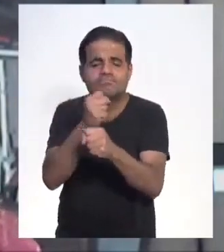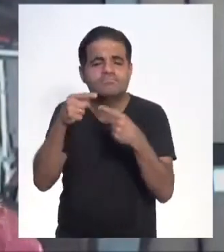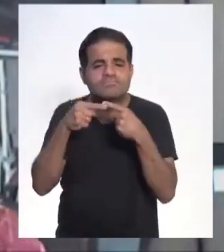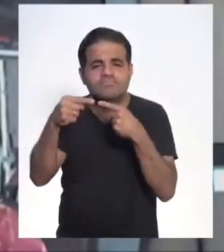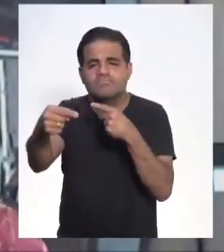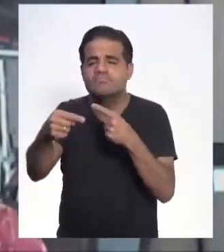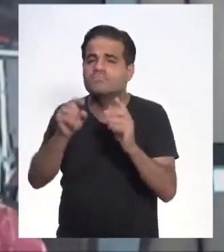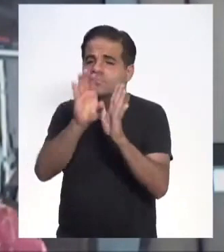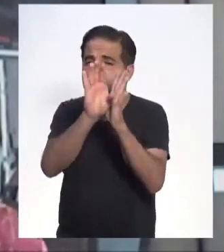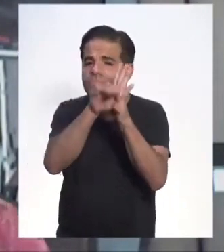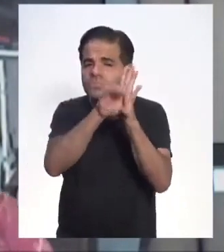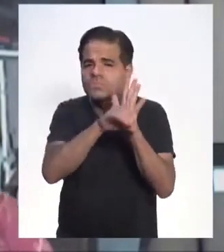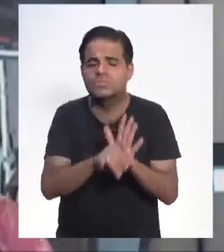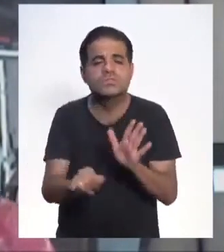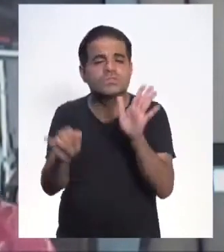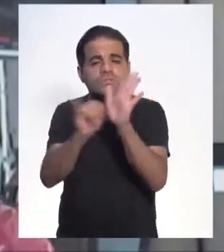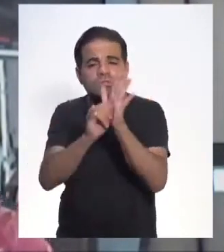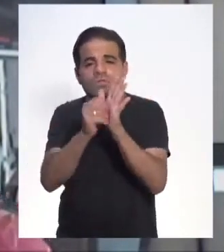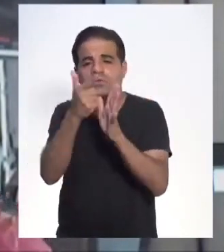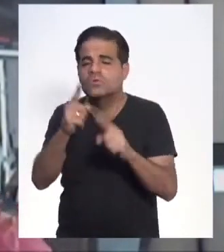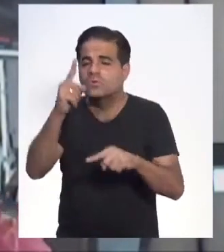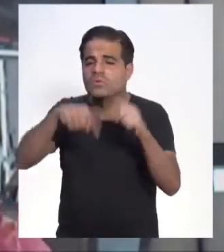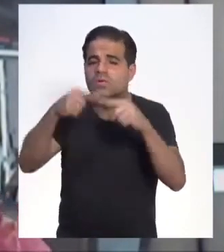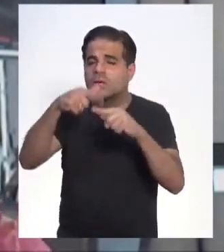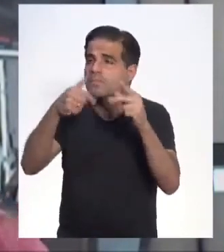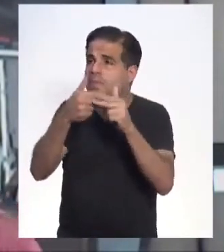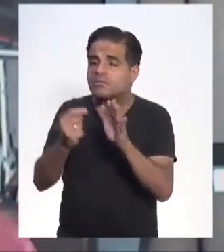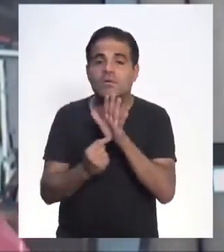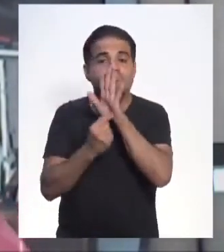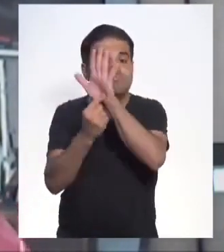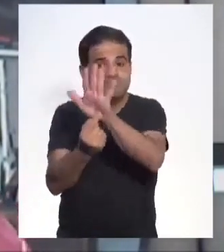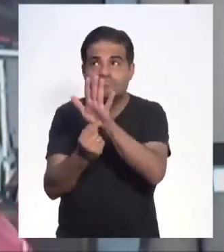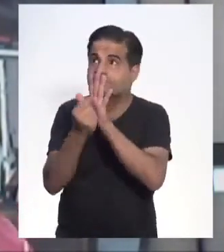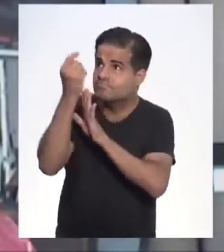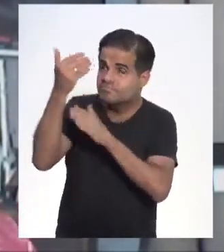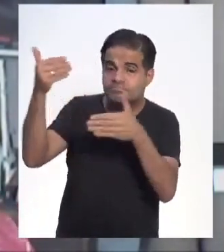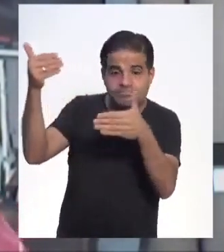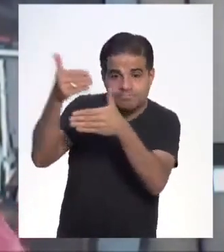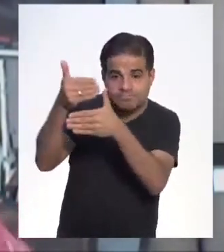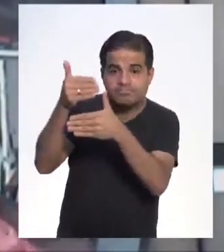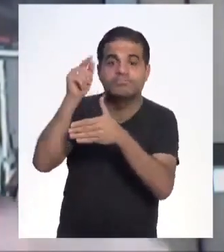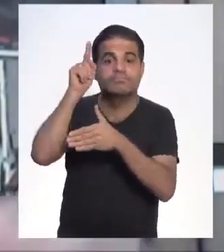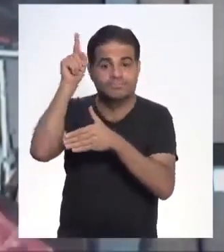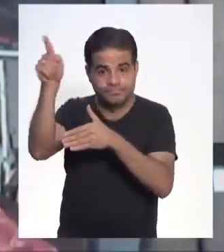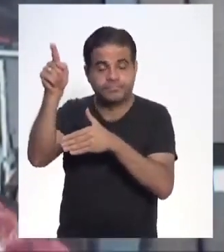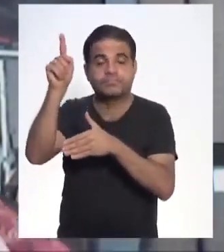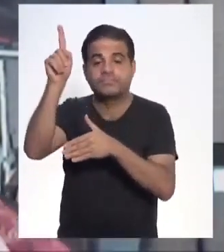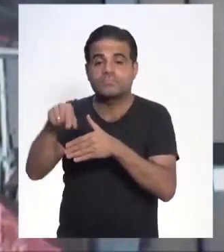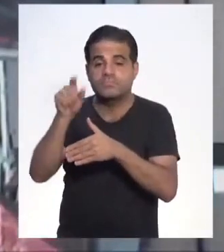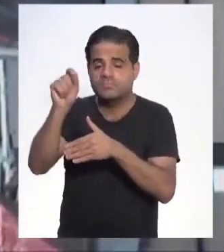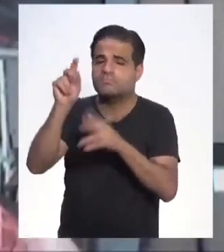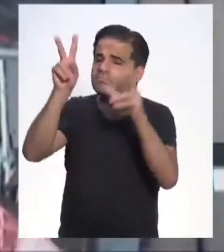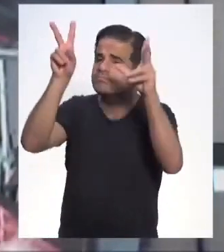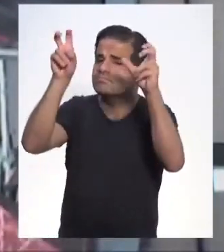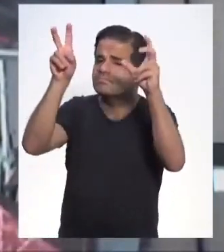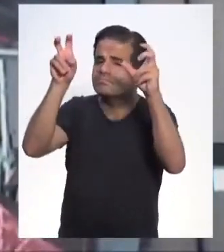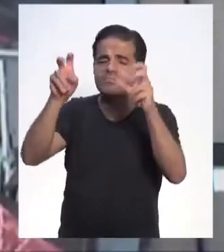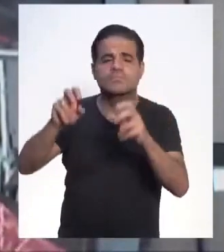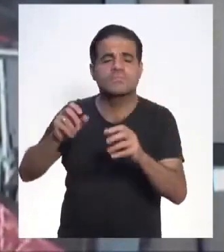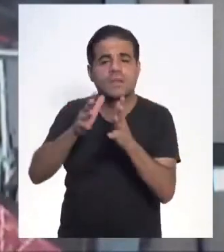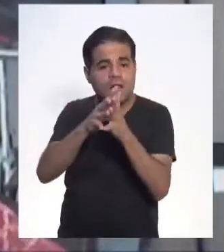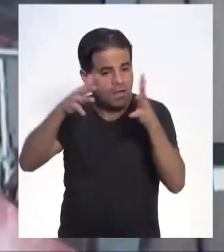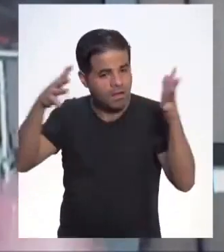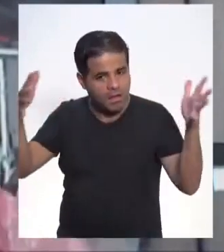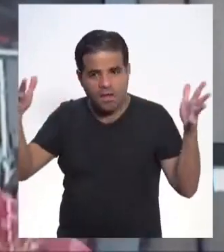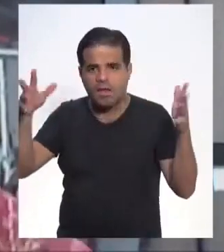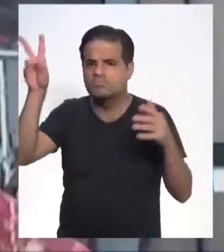o conceito de identidade, outro elemento que vai aparecer no slide para vocês é essa questão da dimensão